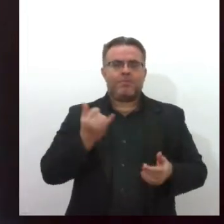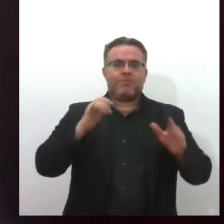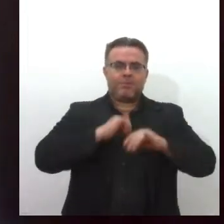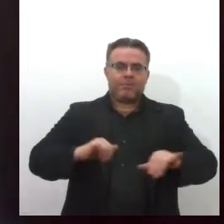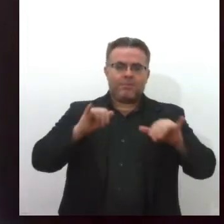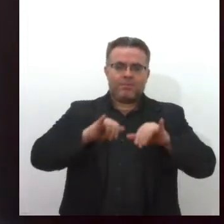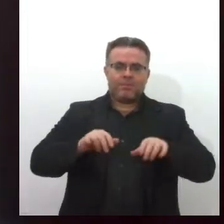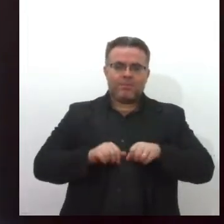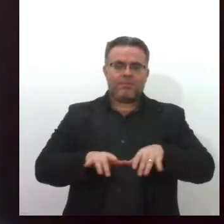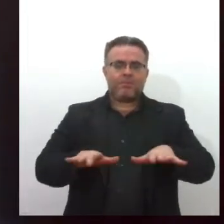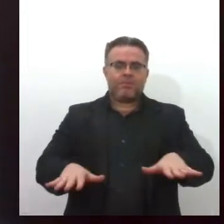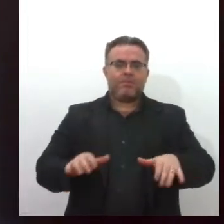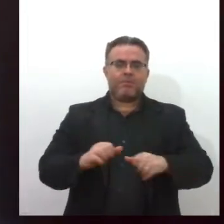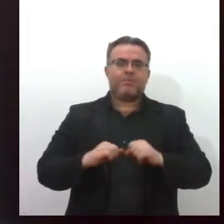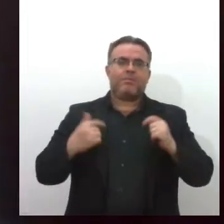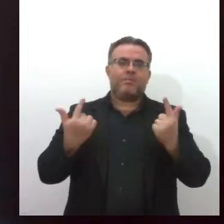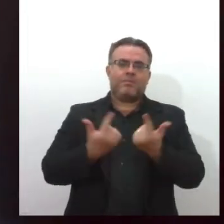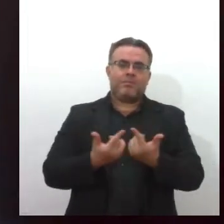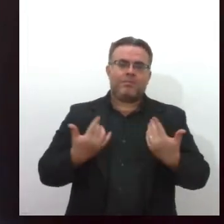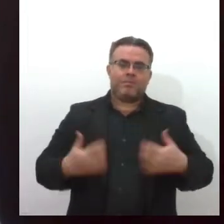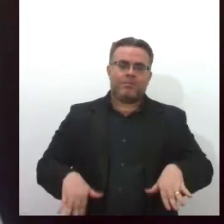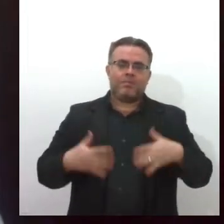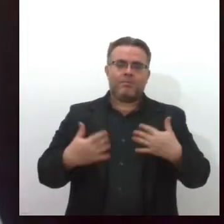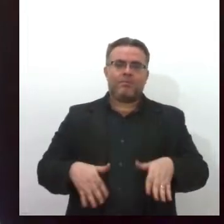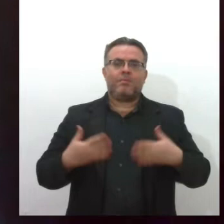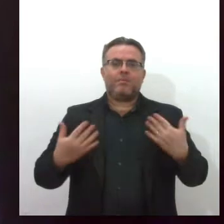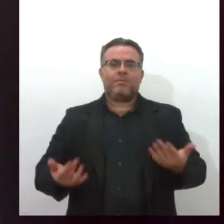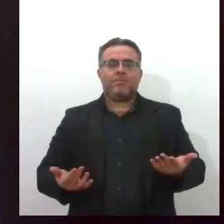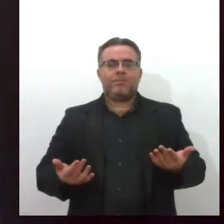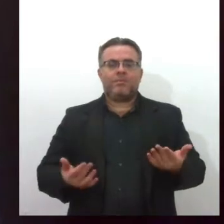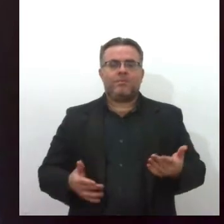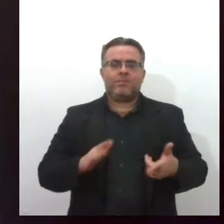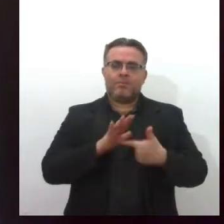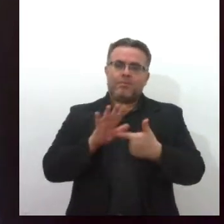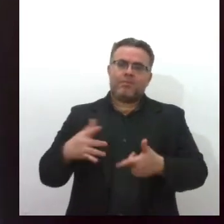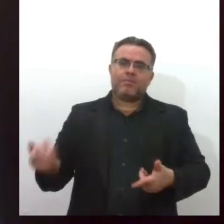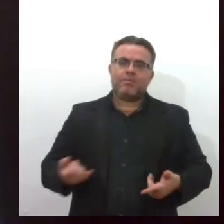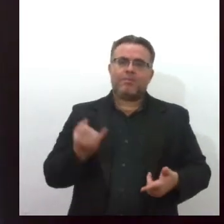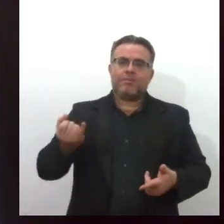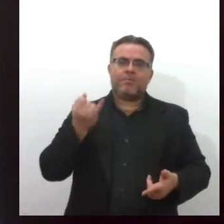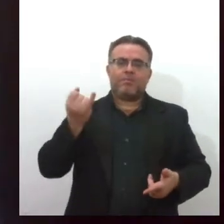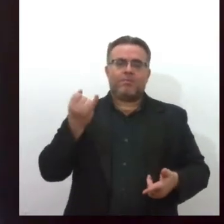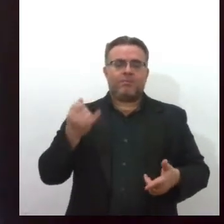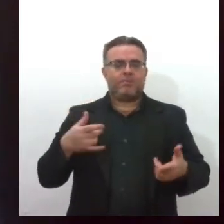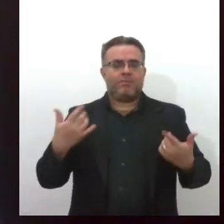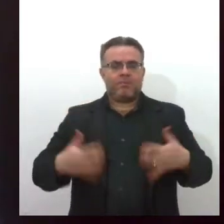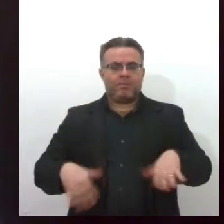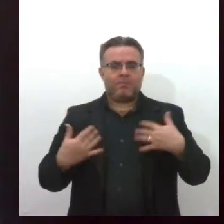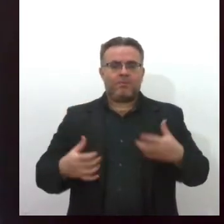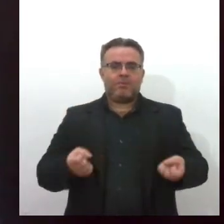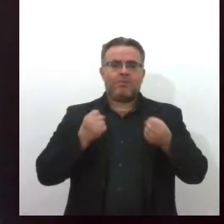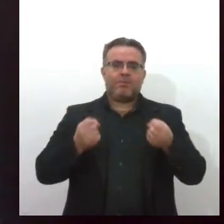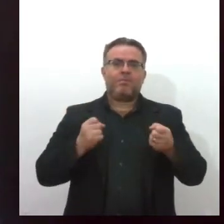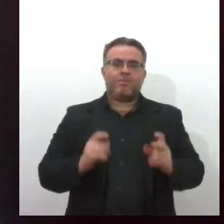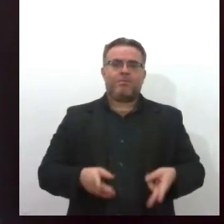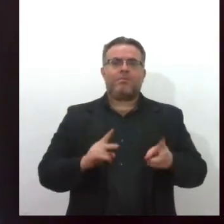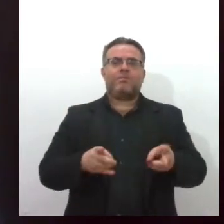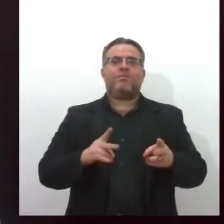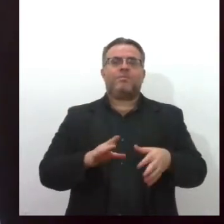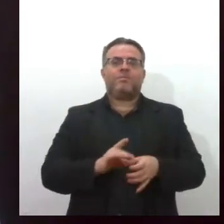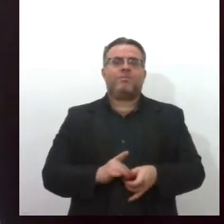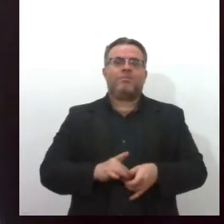o que a Assembleia faz, divulgarmos a relevância do trabalho da Assembleia, mais fortalecida estará a nossa